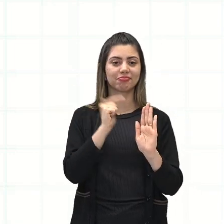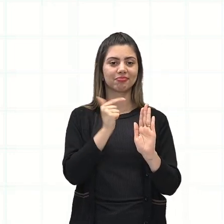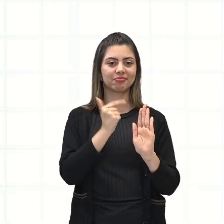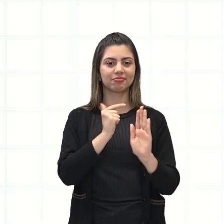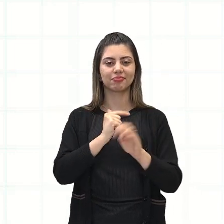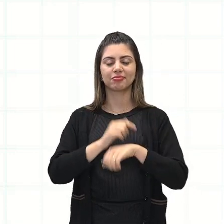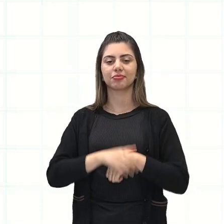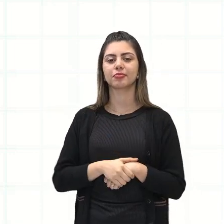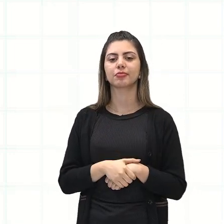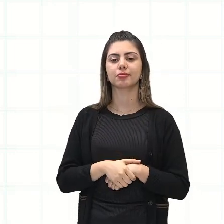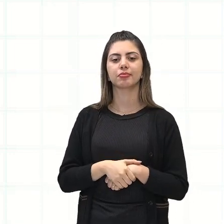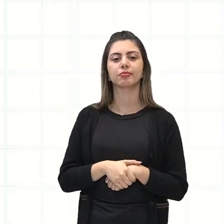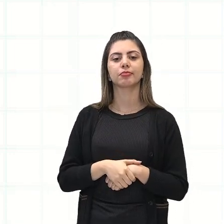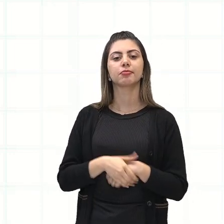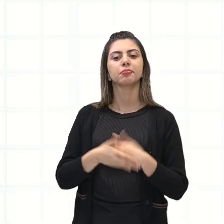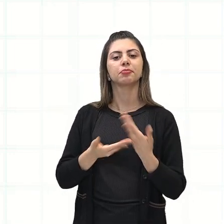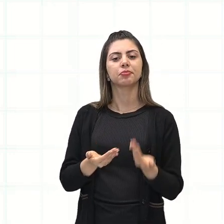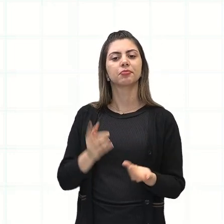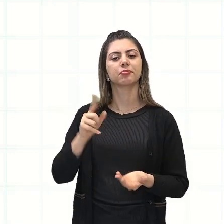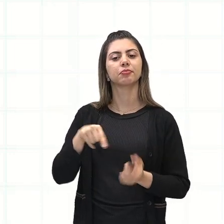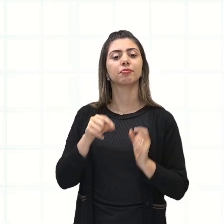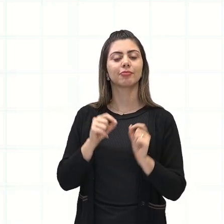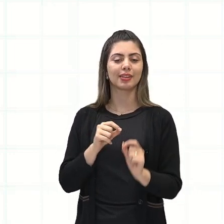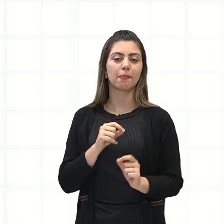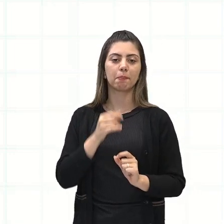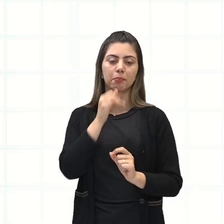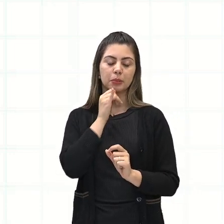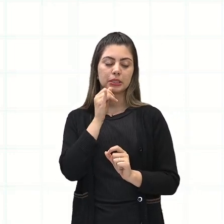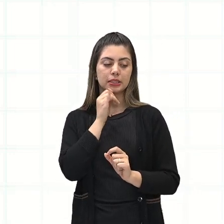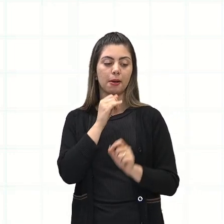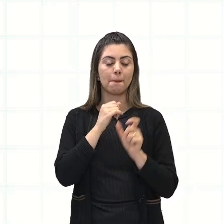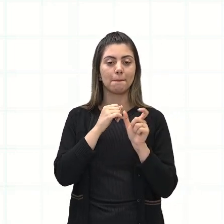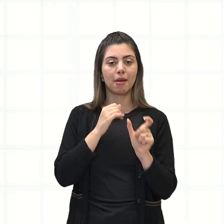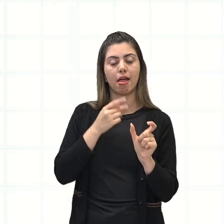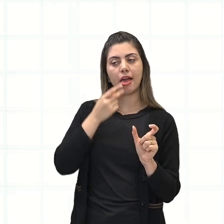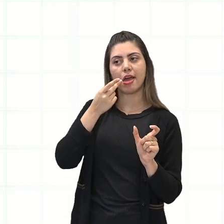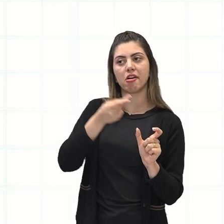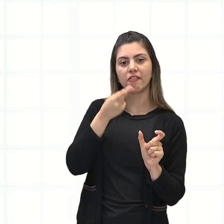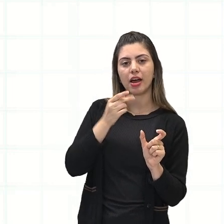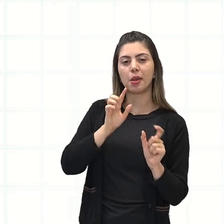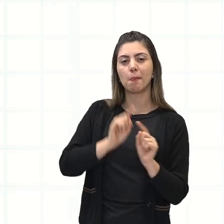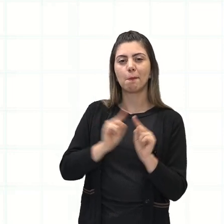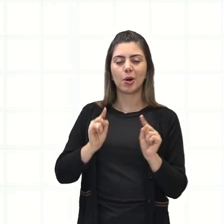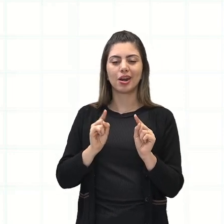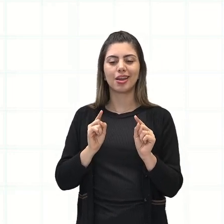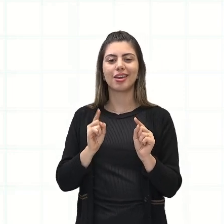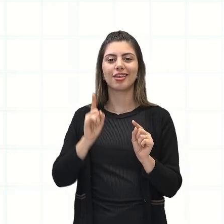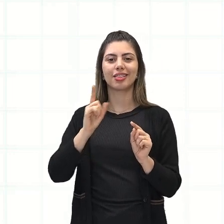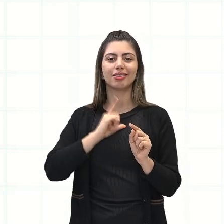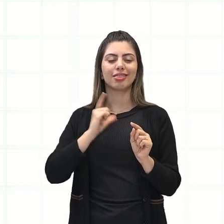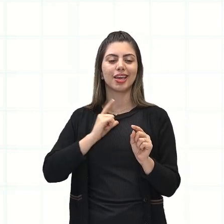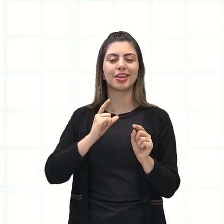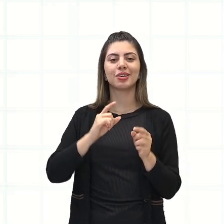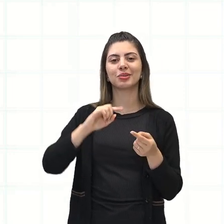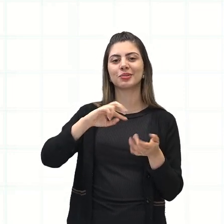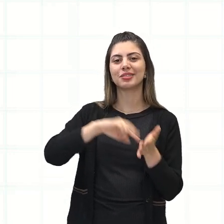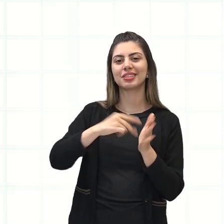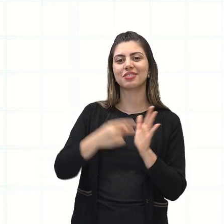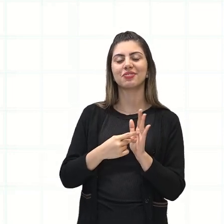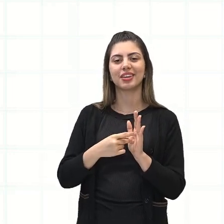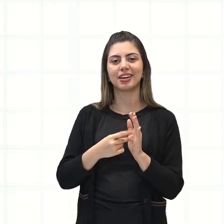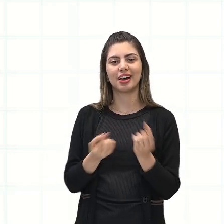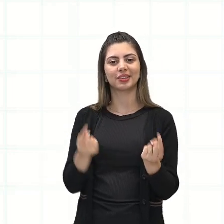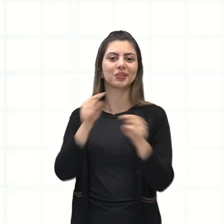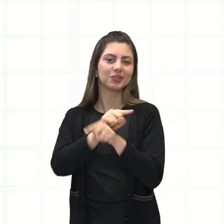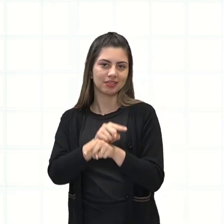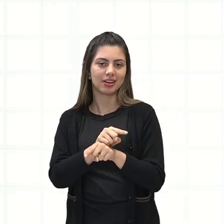Ironia, quando se afirma o contrário daquilo que realmente se quer afirmar.